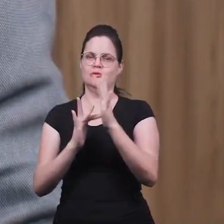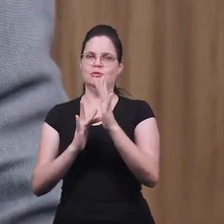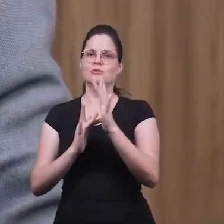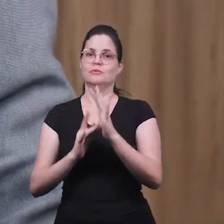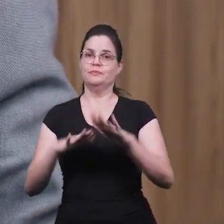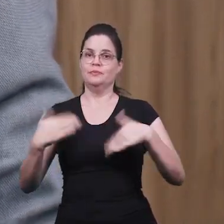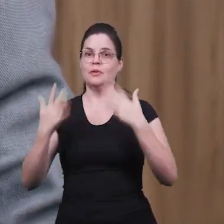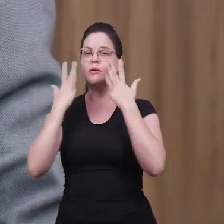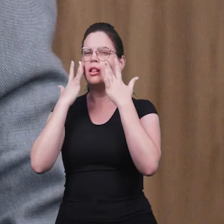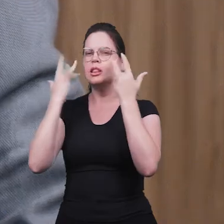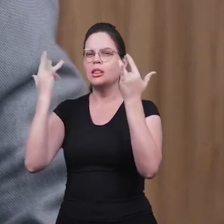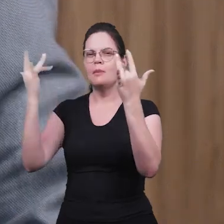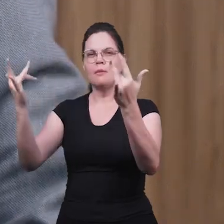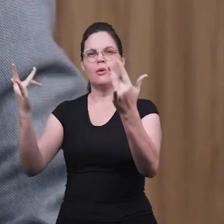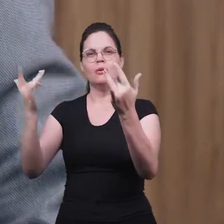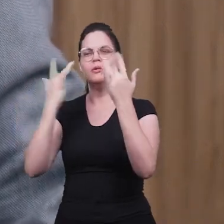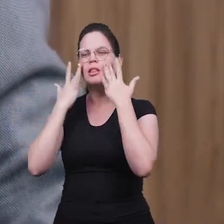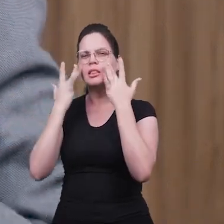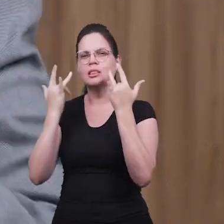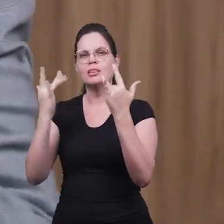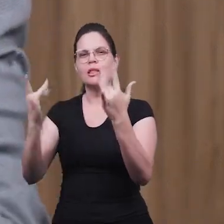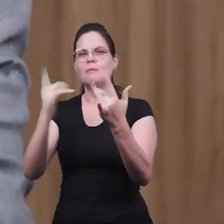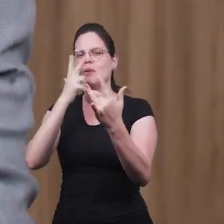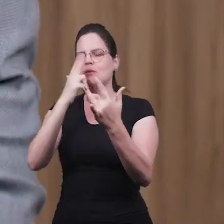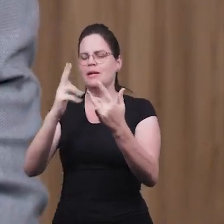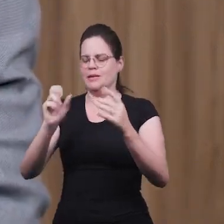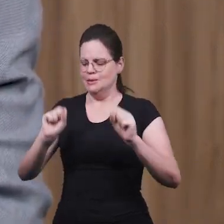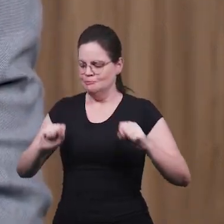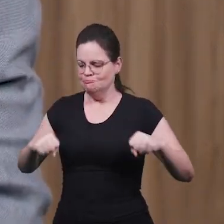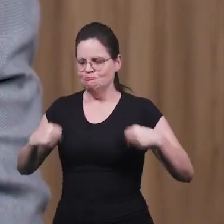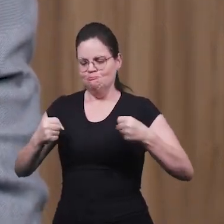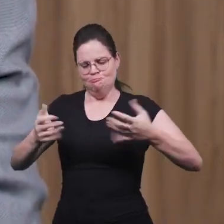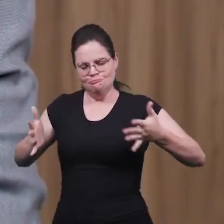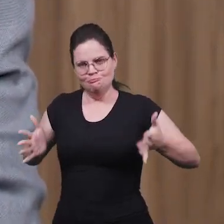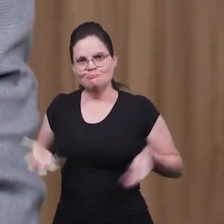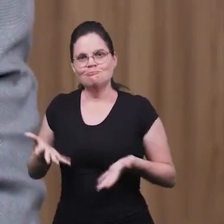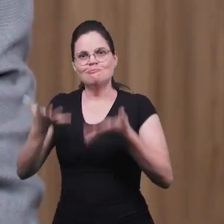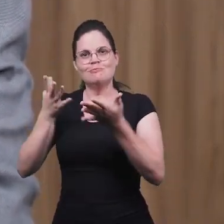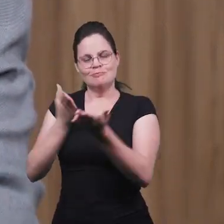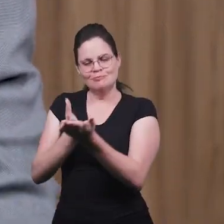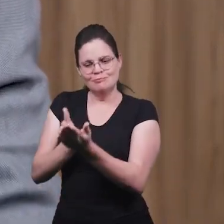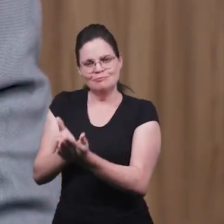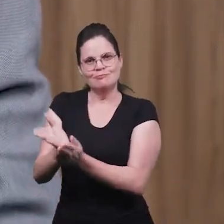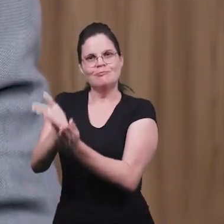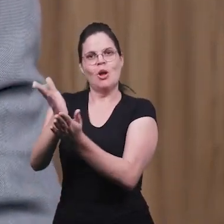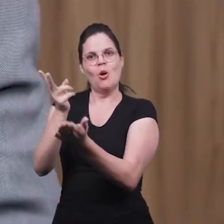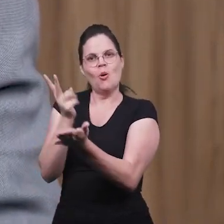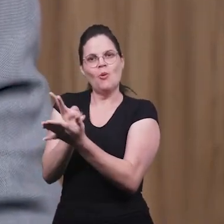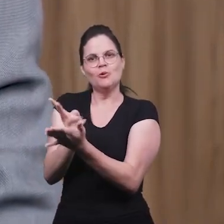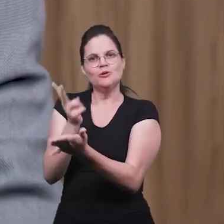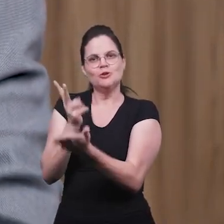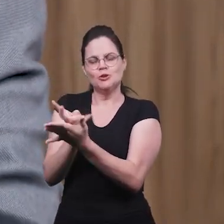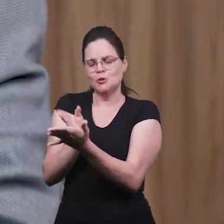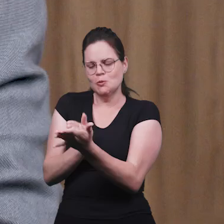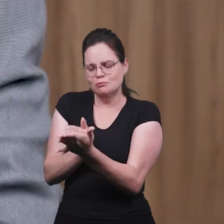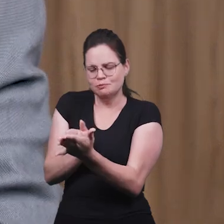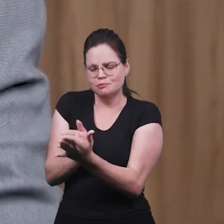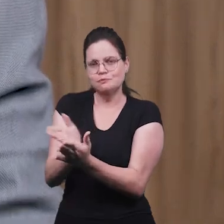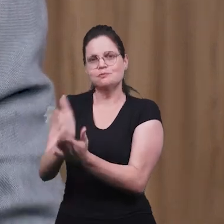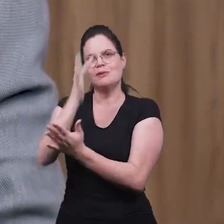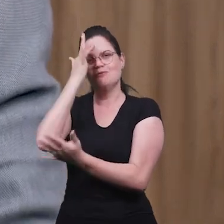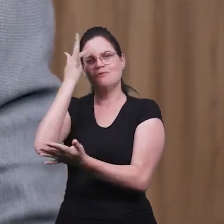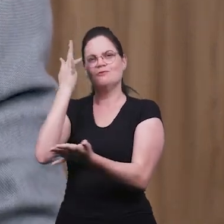Deus. Então esse temor, ele nos impulsiona a permanecermos